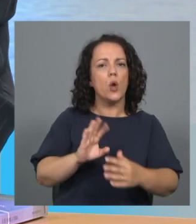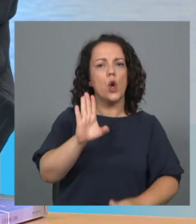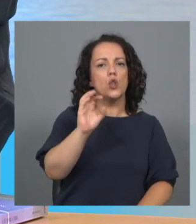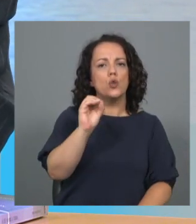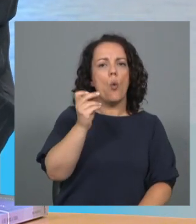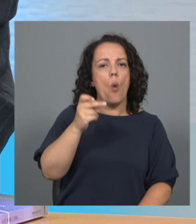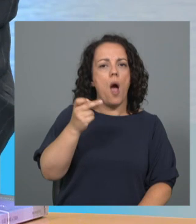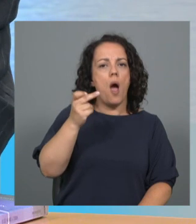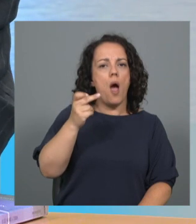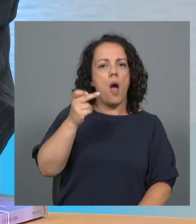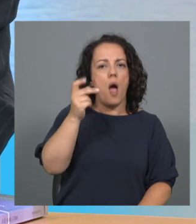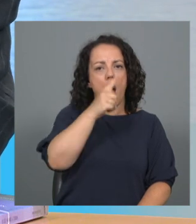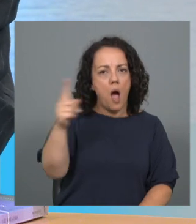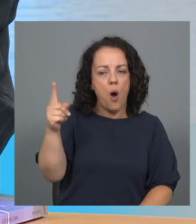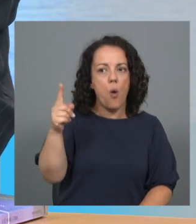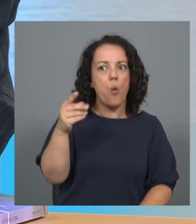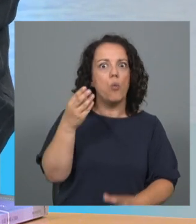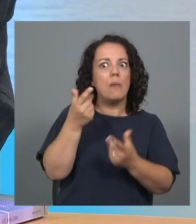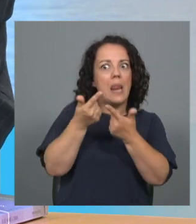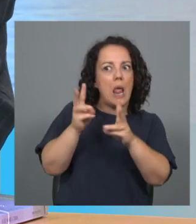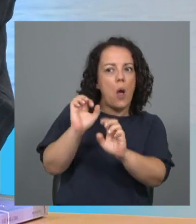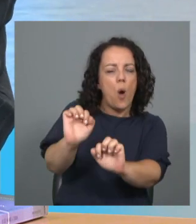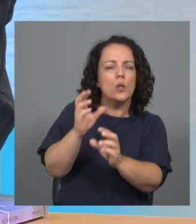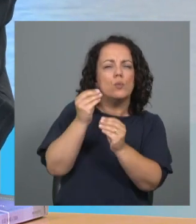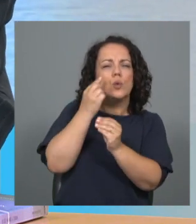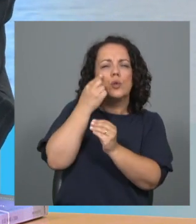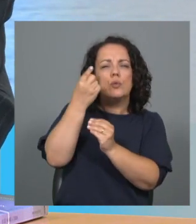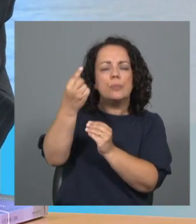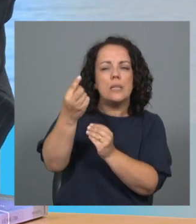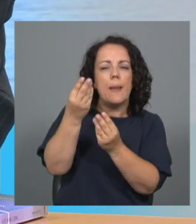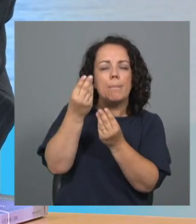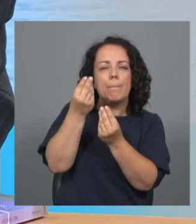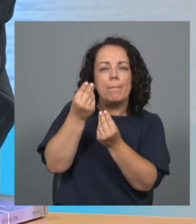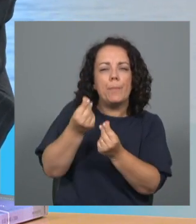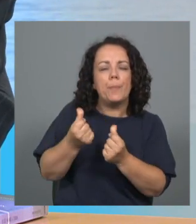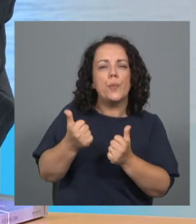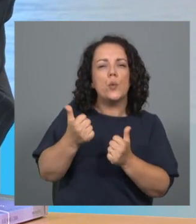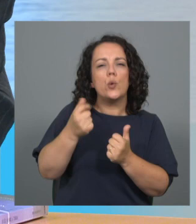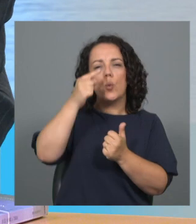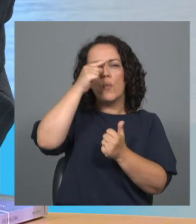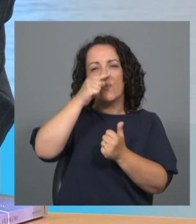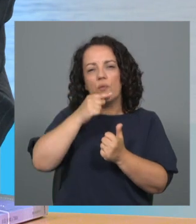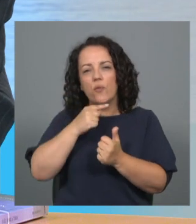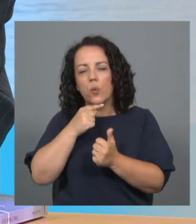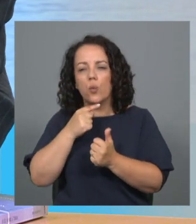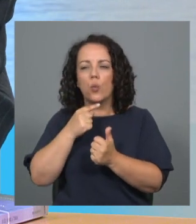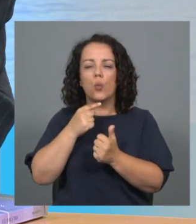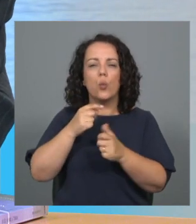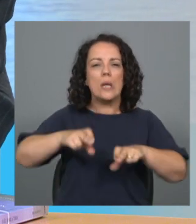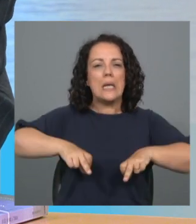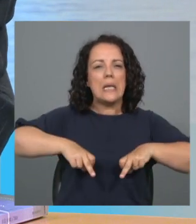João é uma linguagem muito singular, muito própria, muito figurativa e densamente,